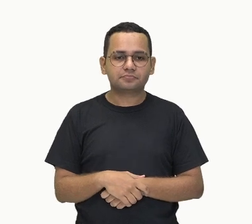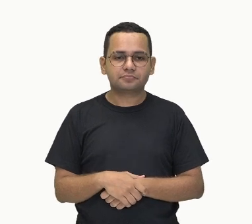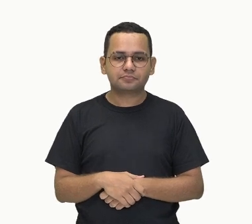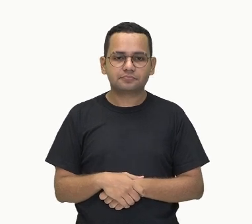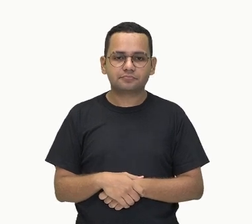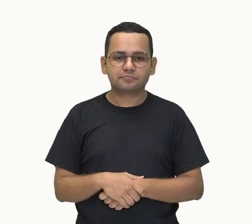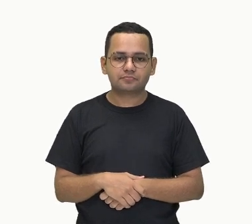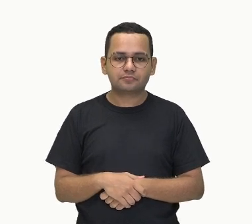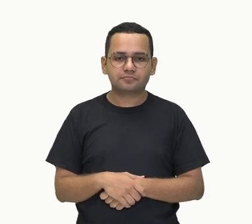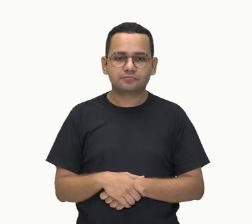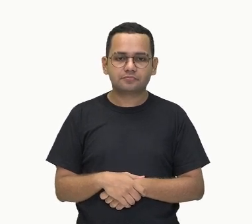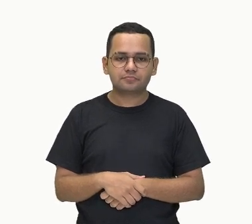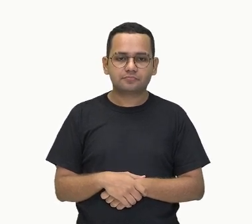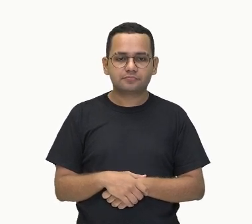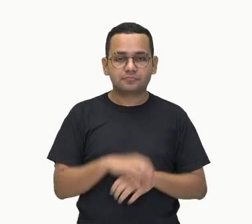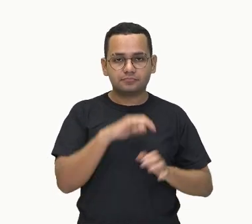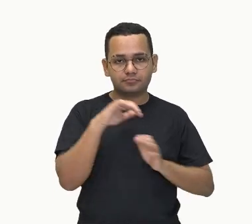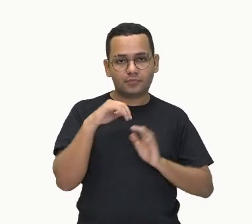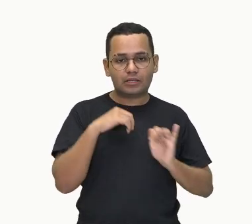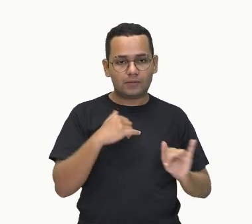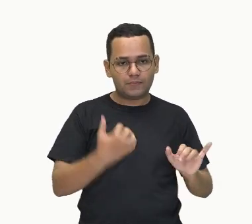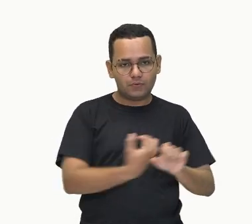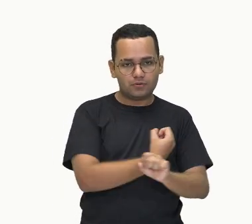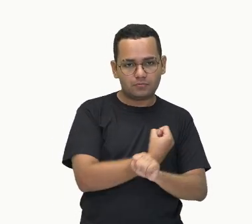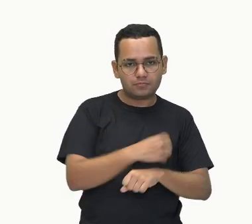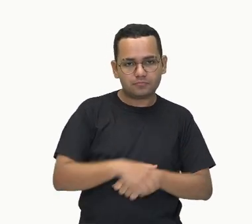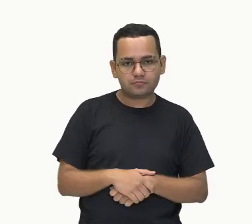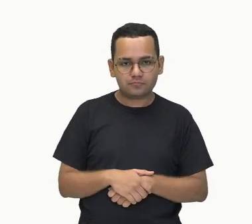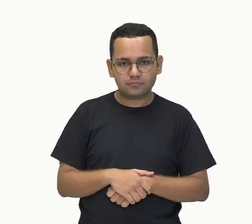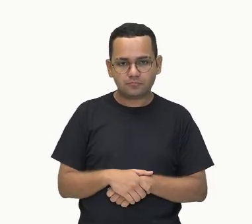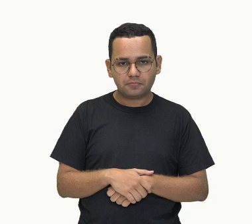ó, y igual a